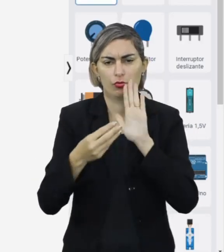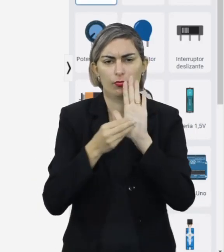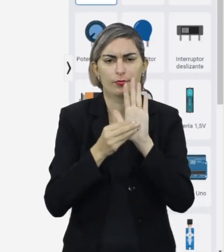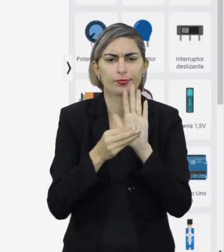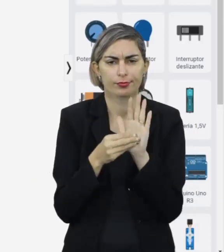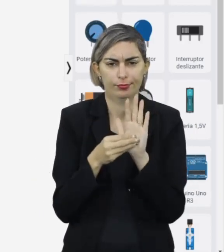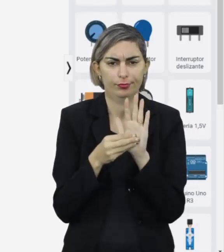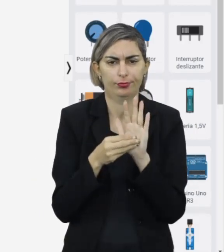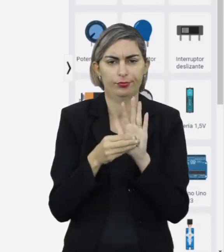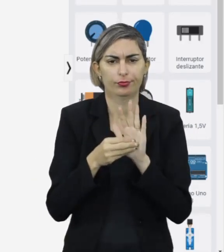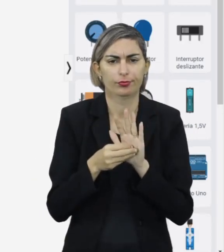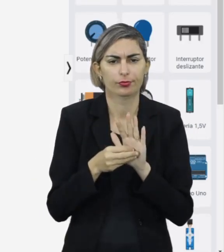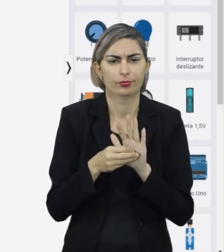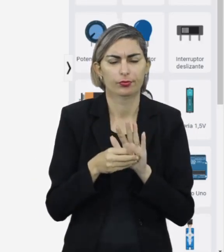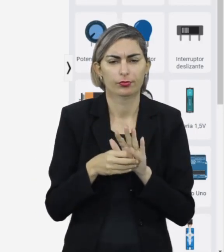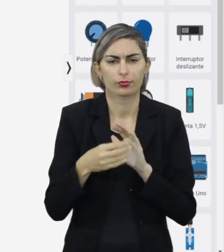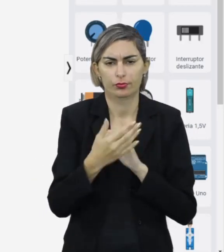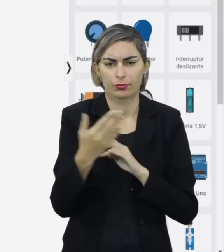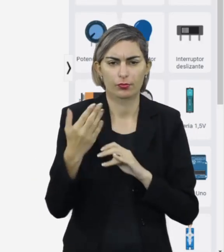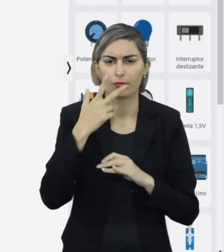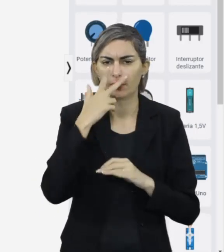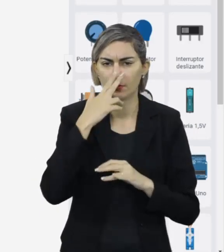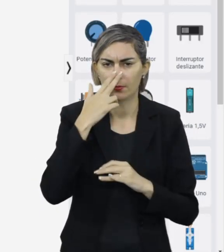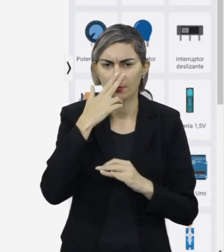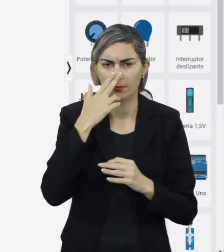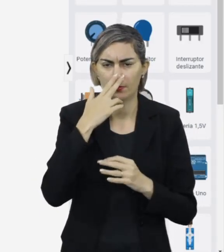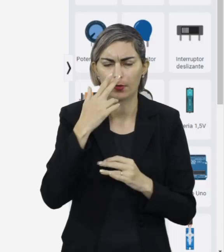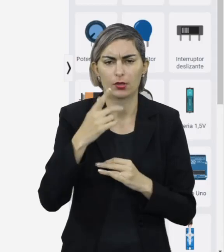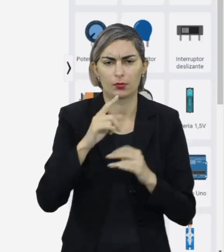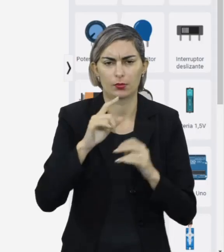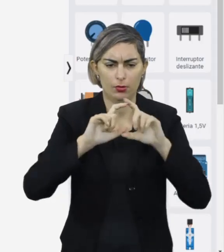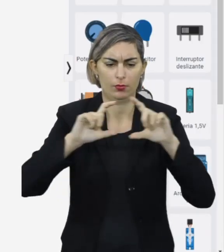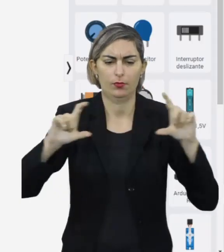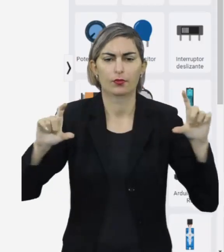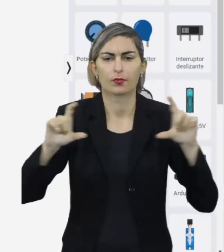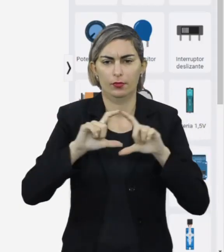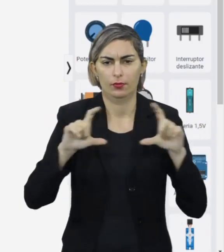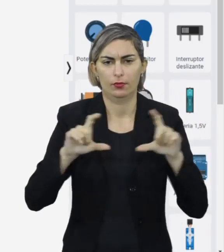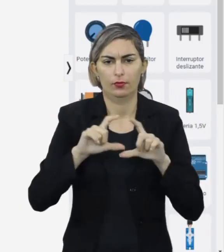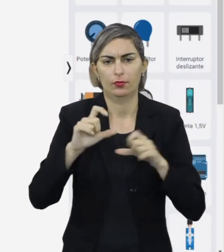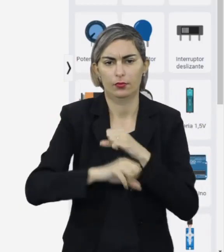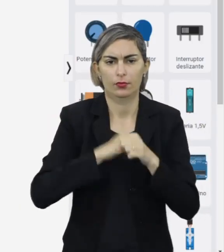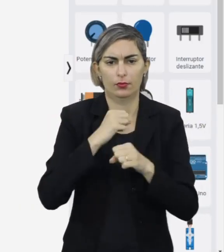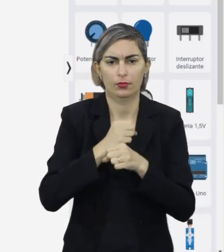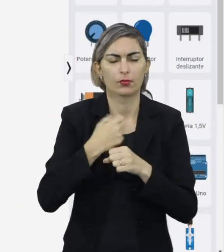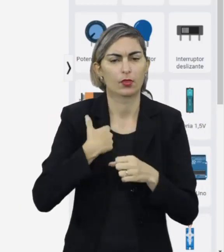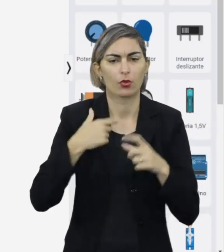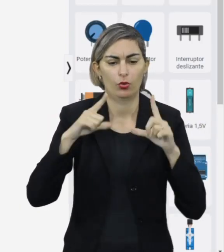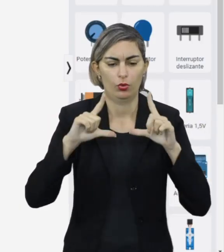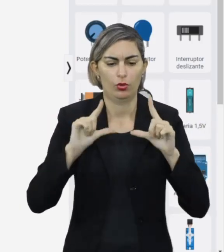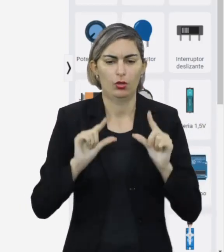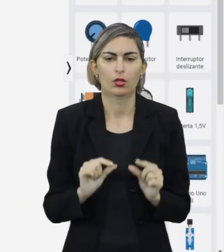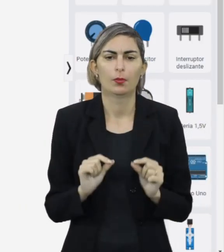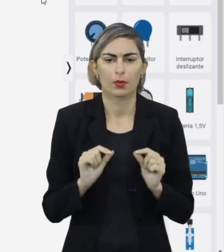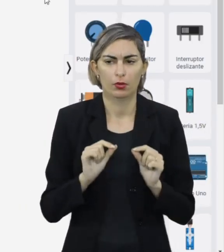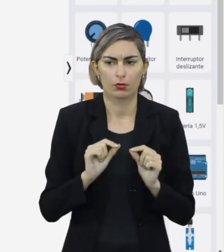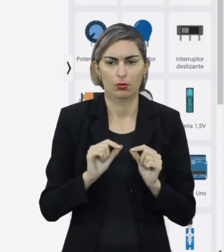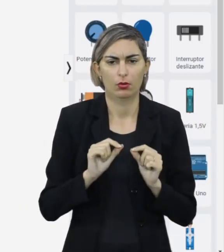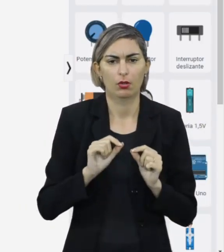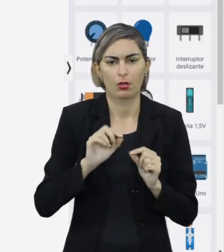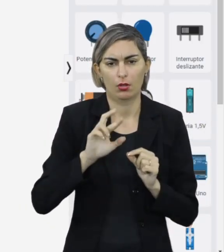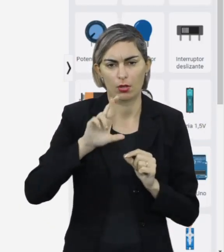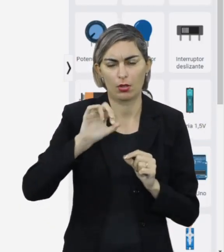aqui na mesma linha do ânodo, tá? Conectado aqui no ânodo. Eu vou diminuir a resistência, vou colocar